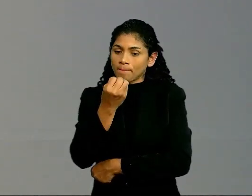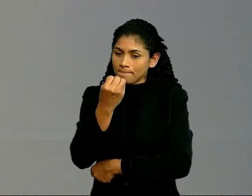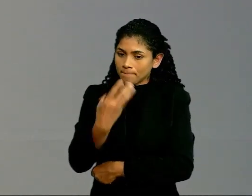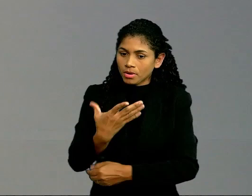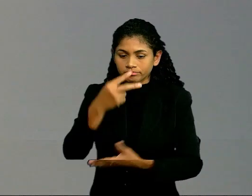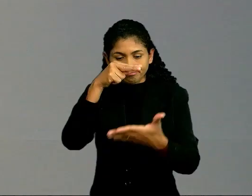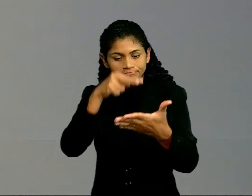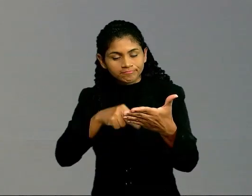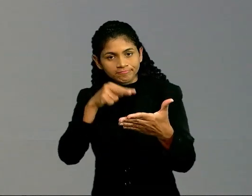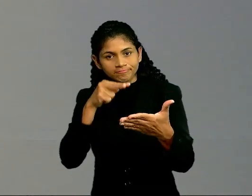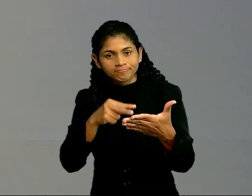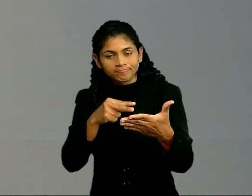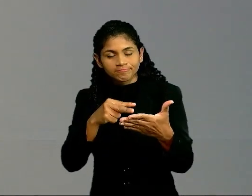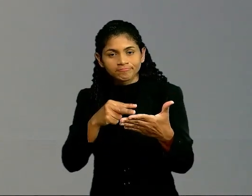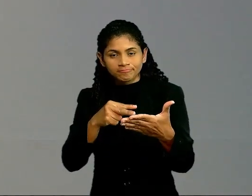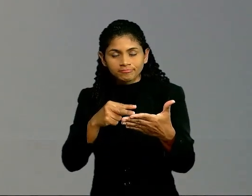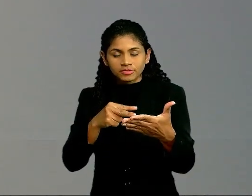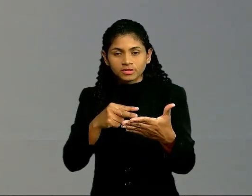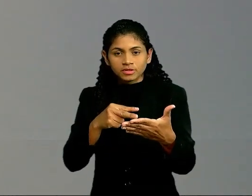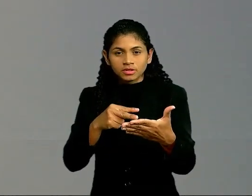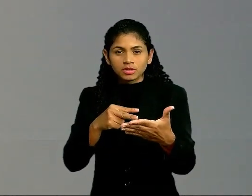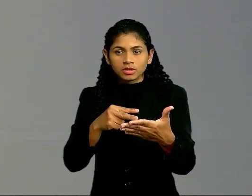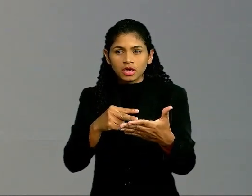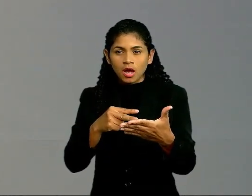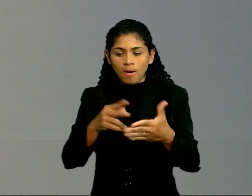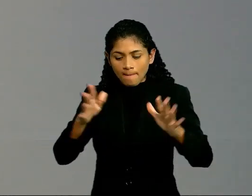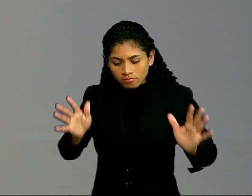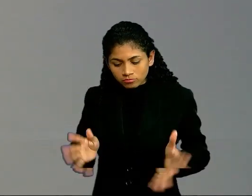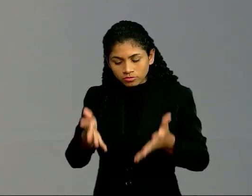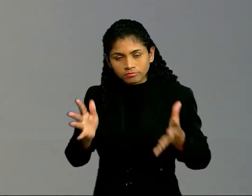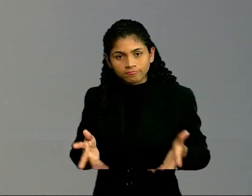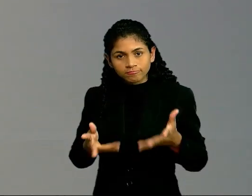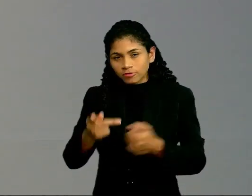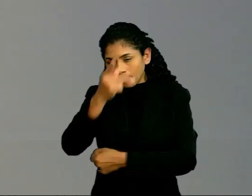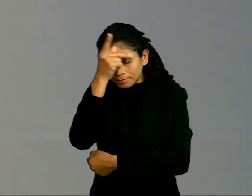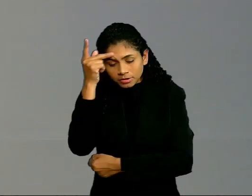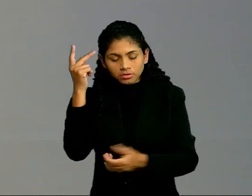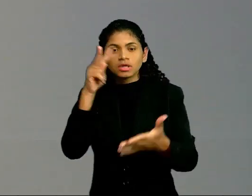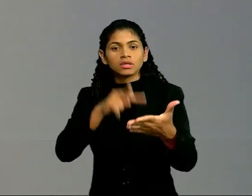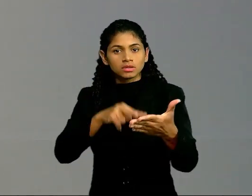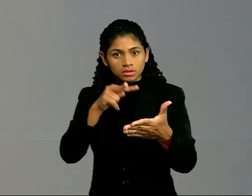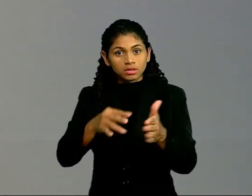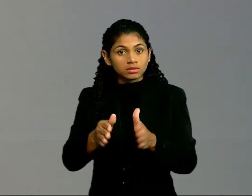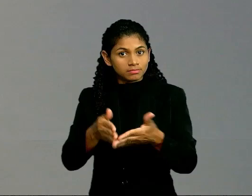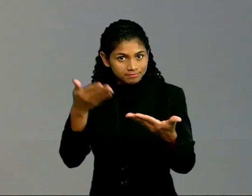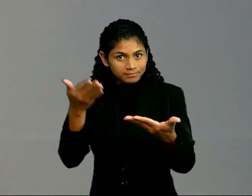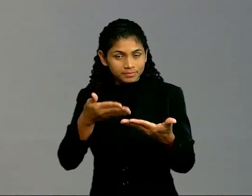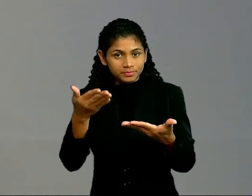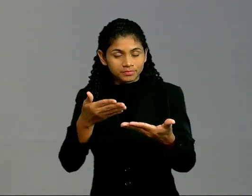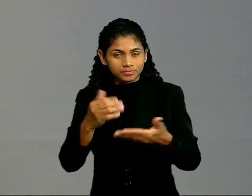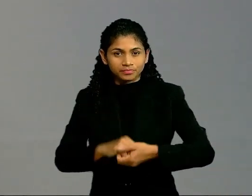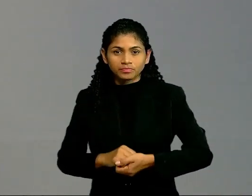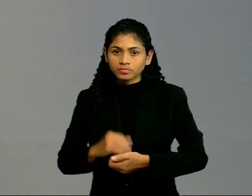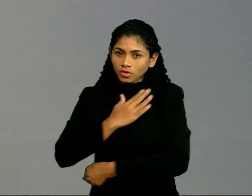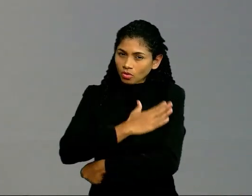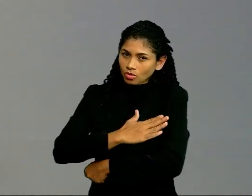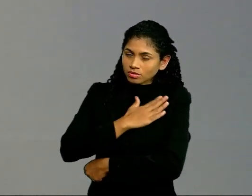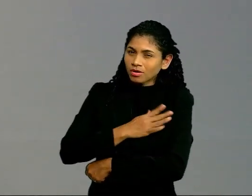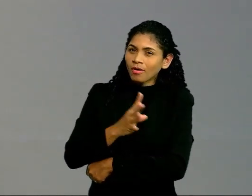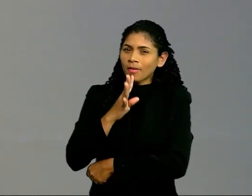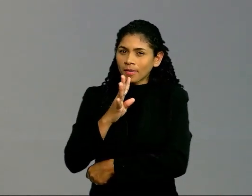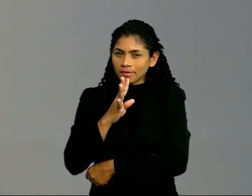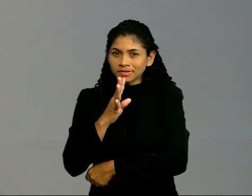a tentativa de convencimento de fazer a leitura da obra. E aí, tudo certo? Achou fácil? Gostou de conhecer